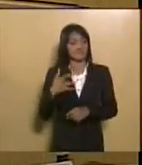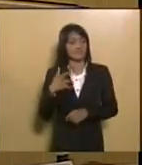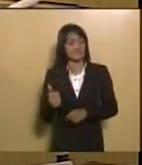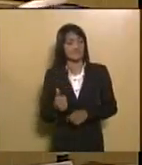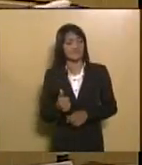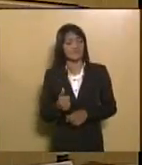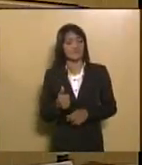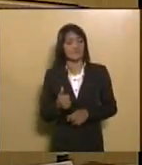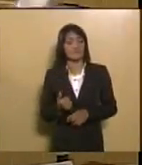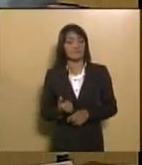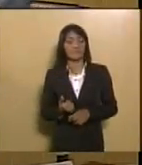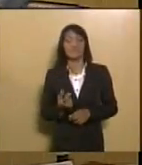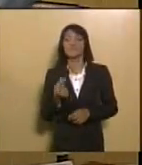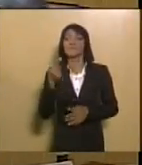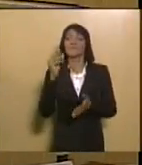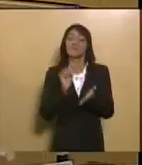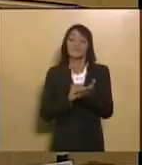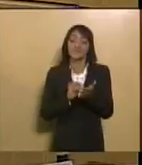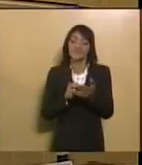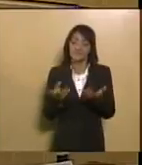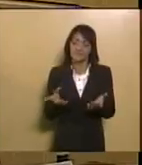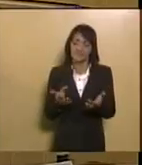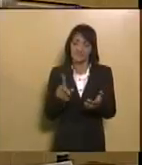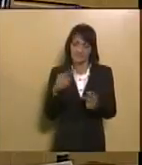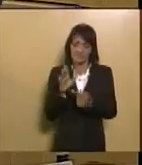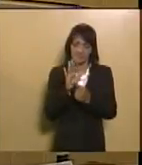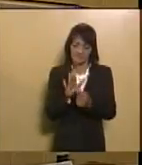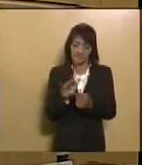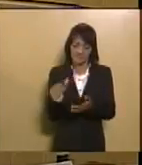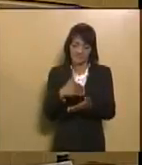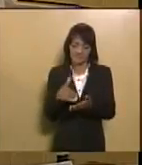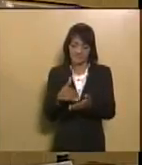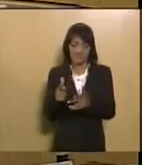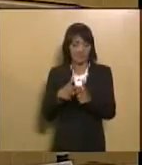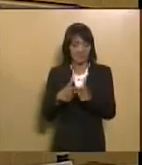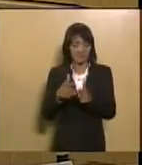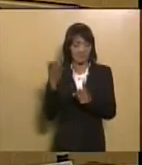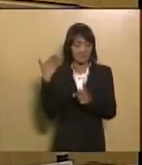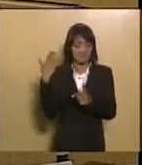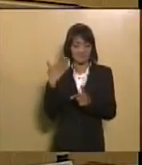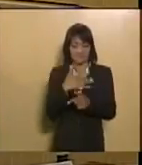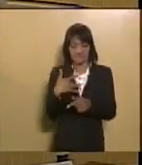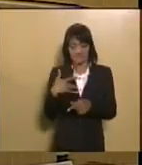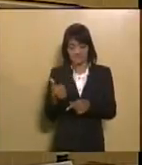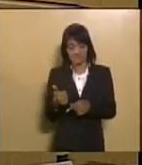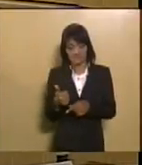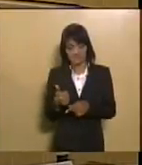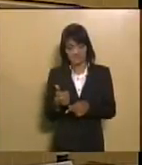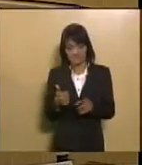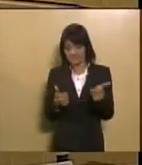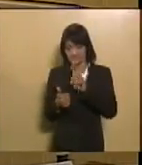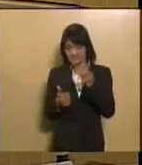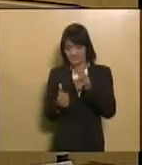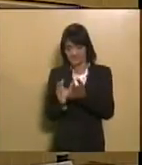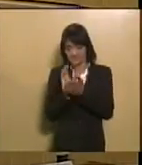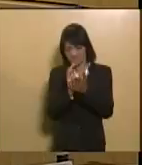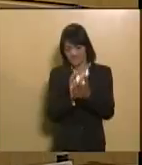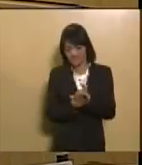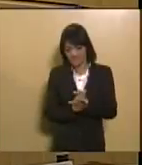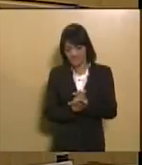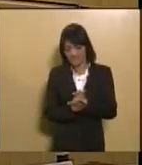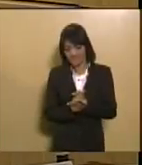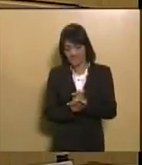recurso, e o próprio secretário, depois eu vou botar um vídeo dele, que o problema do passado na gestão da saúde não era recurso, pastor Antônio,